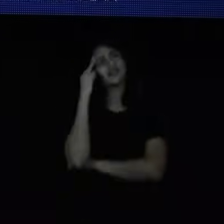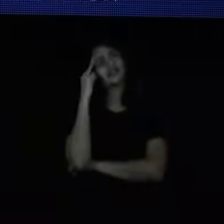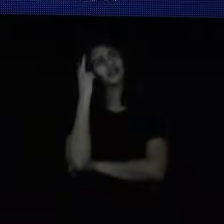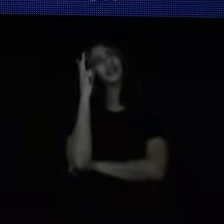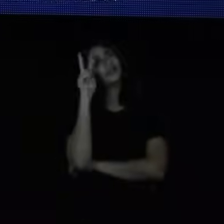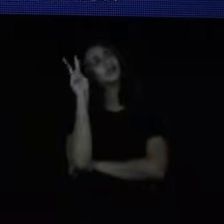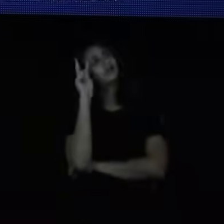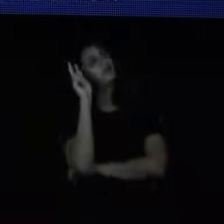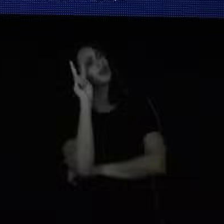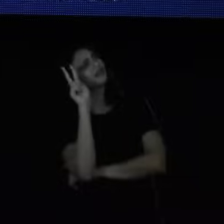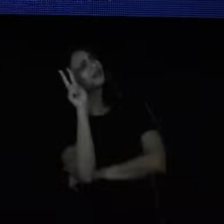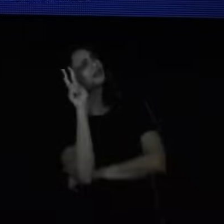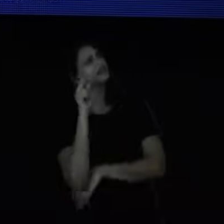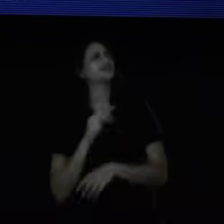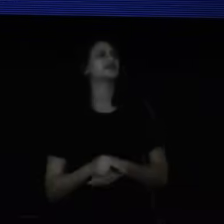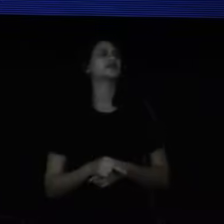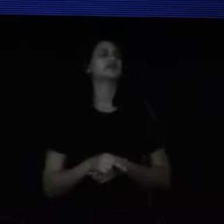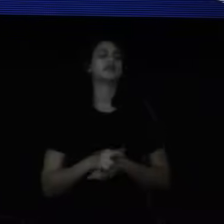Tiveram aquela DR.